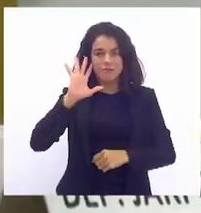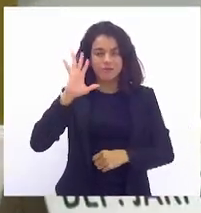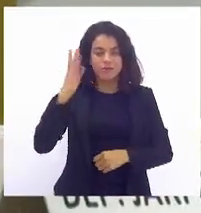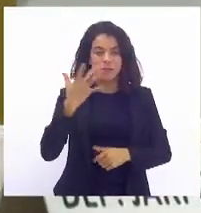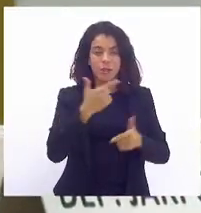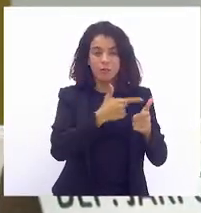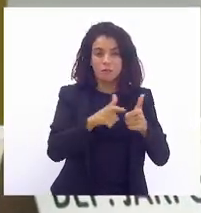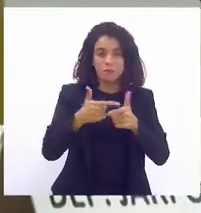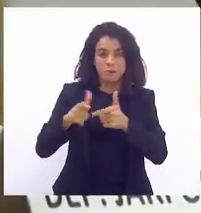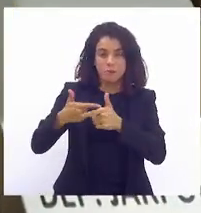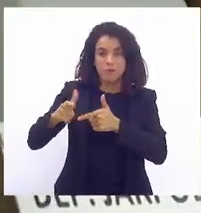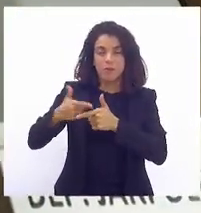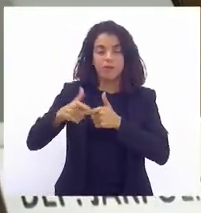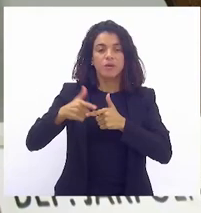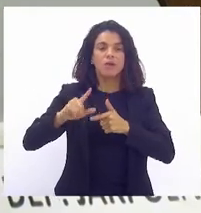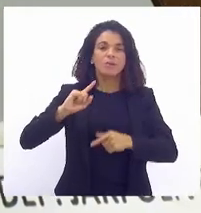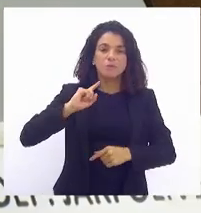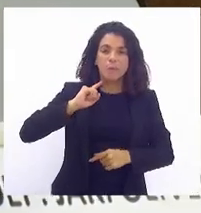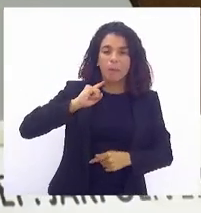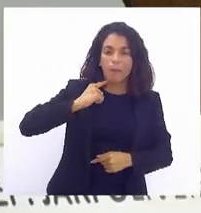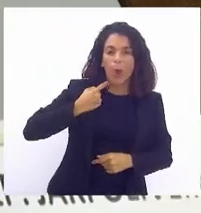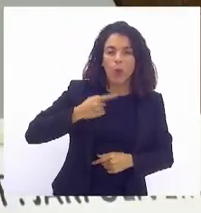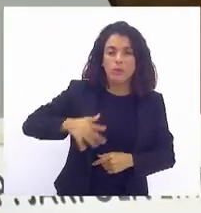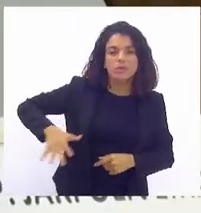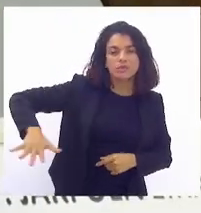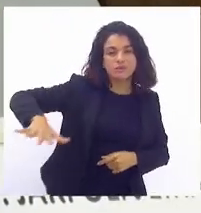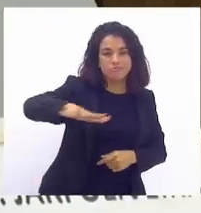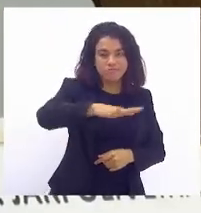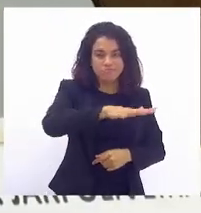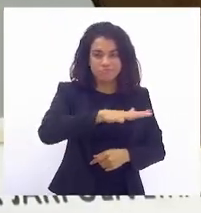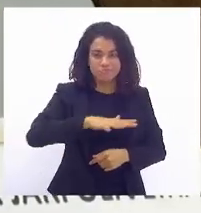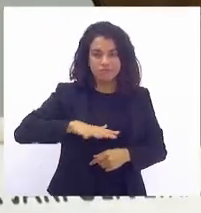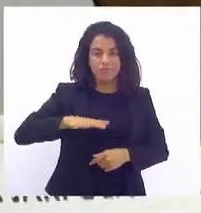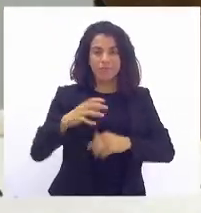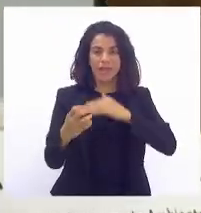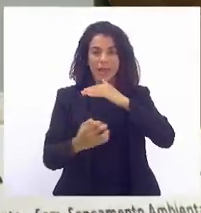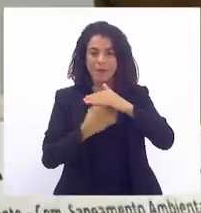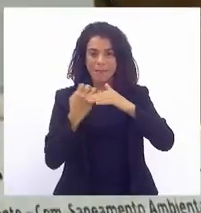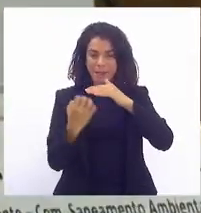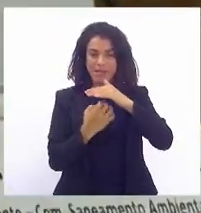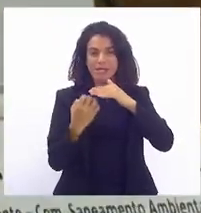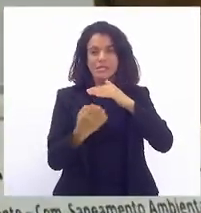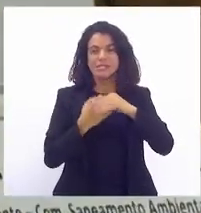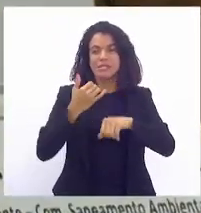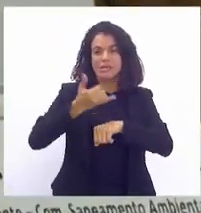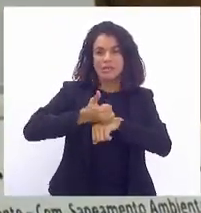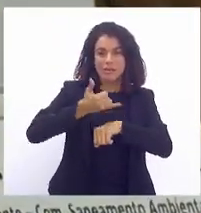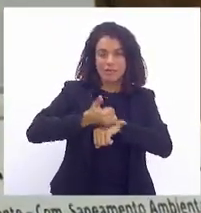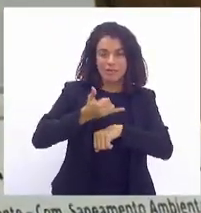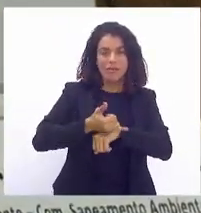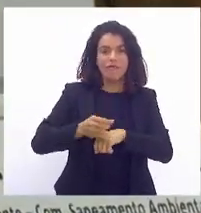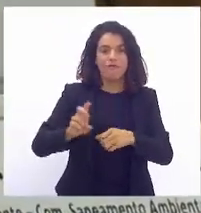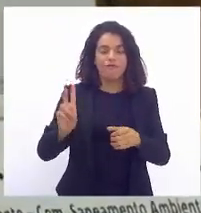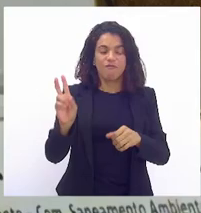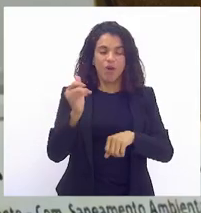problemas da poluição causada pela Companhia Siderúrgica Nacional no município de Volta